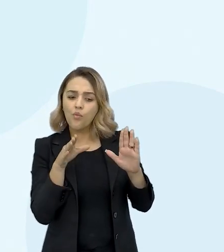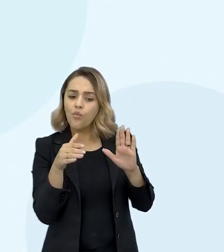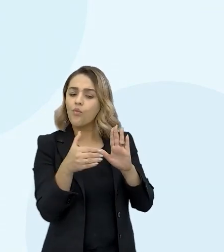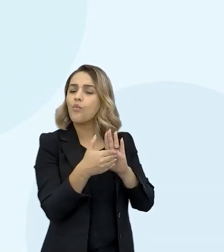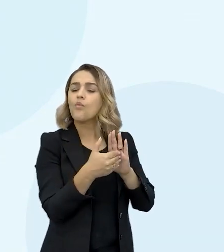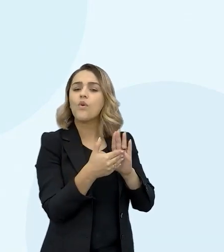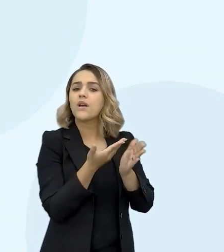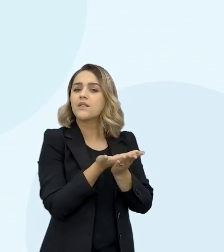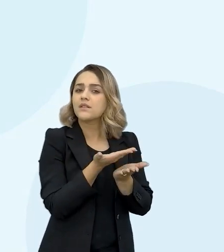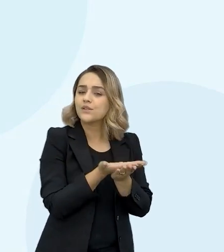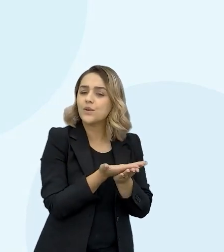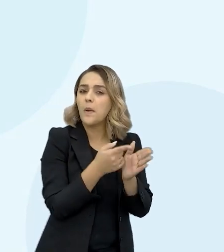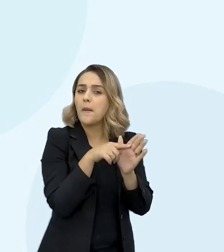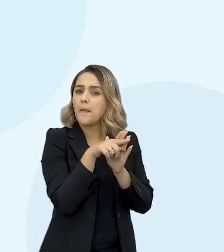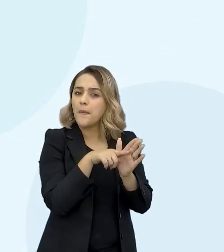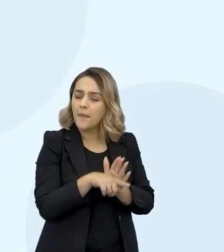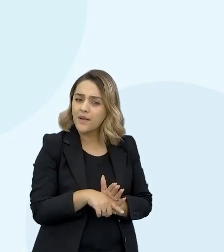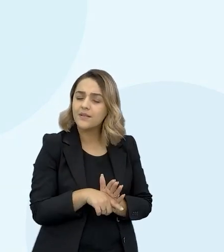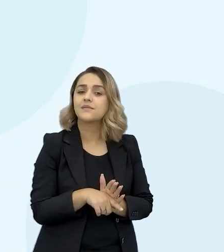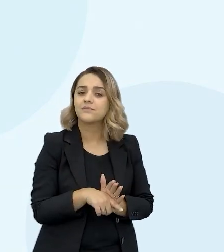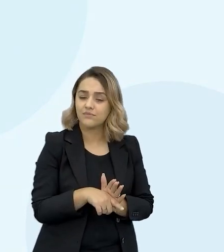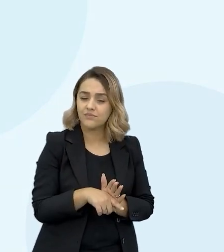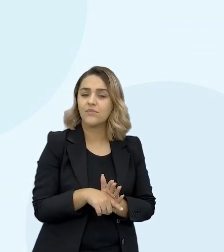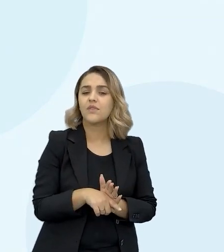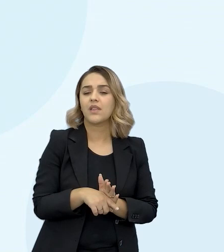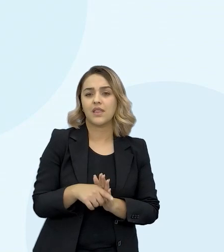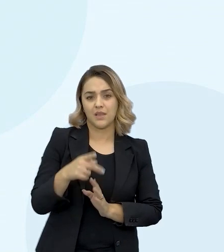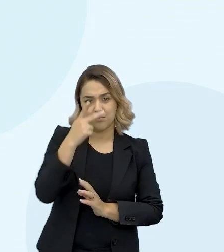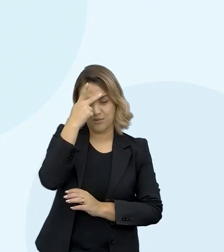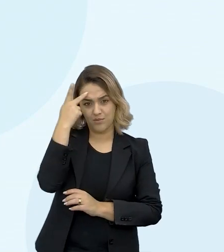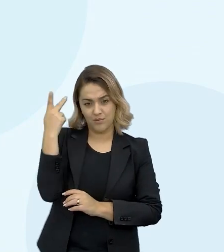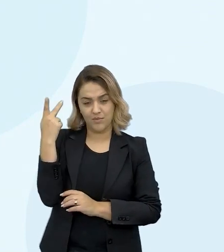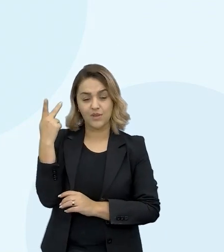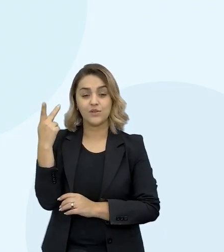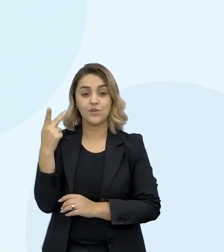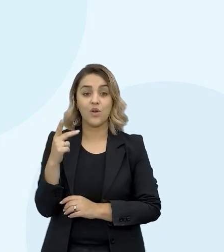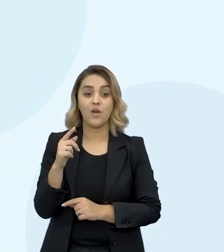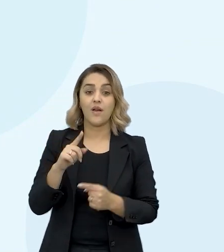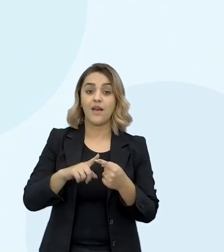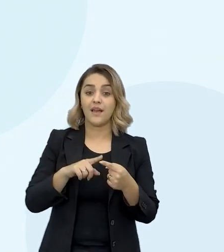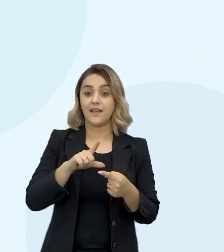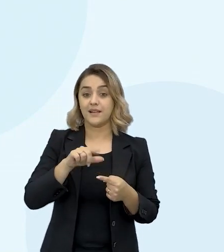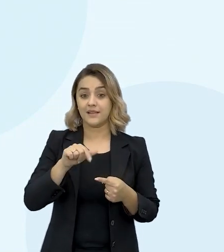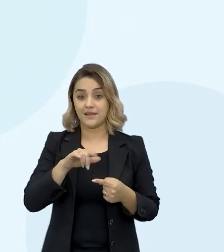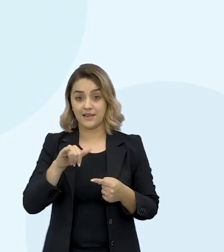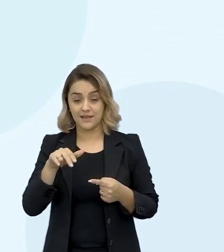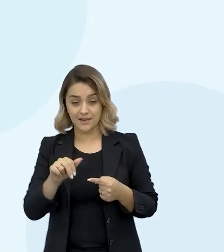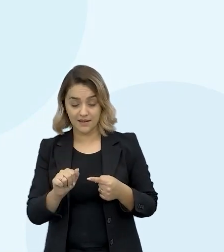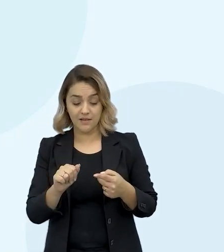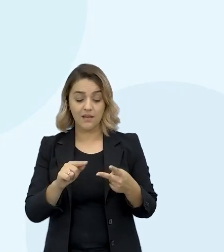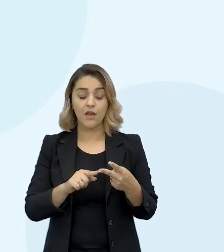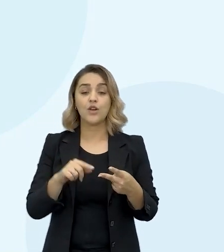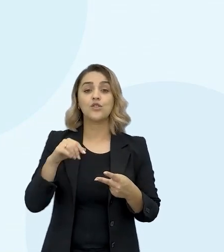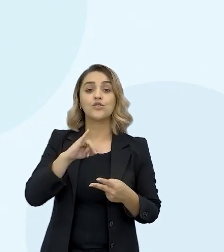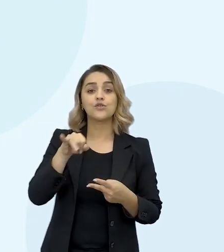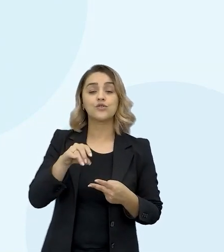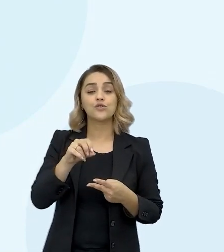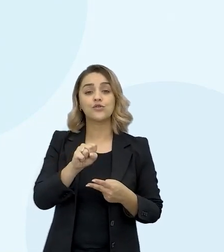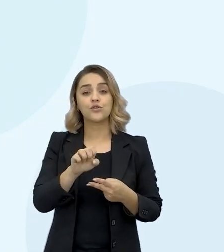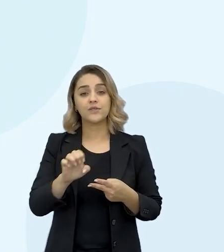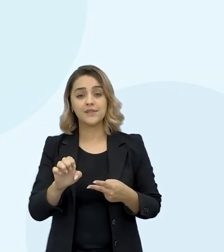num estudo feito pelos autores Lilian Bassic e José Moran. Eles